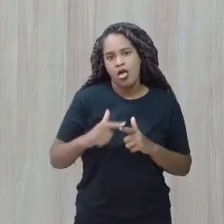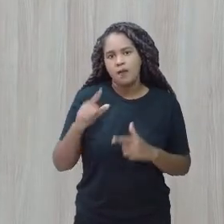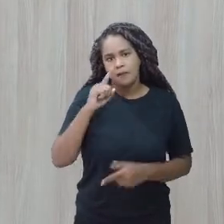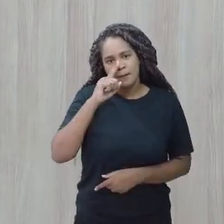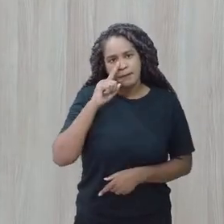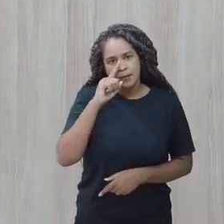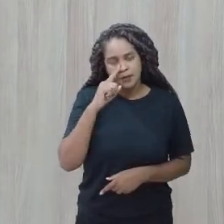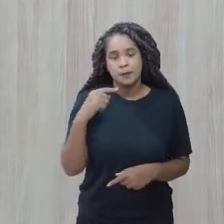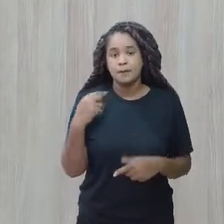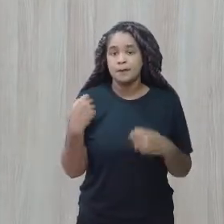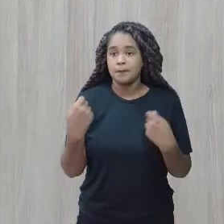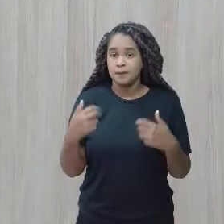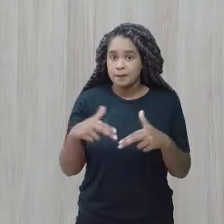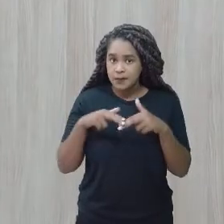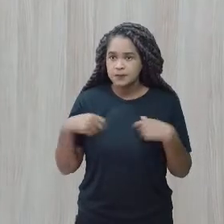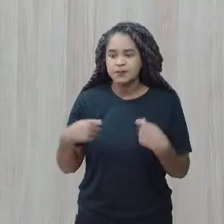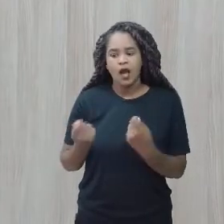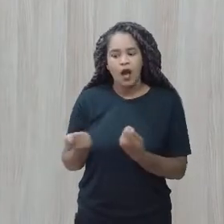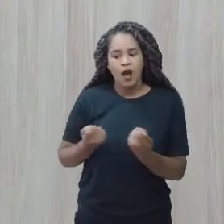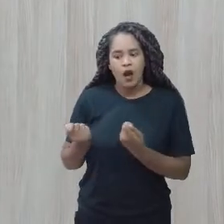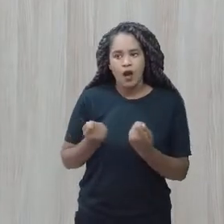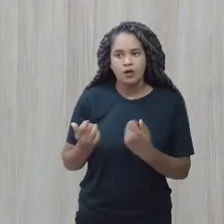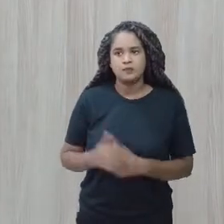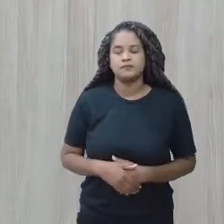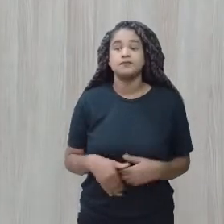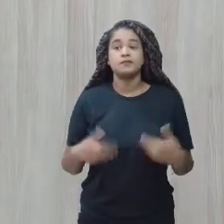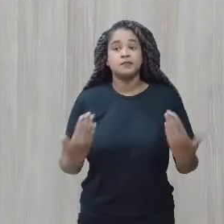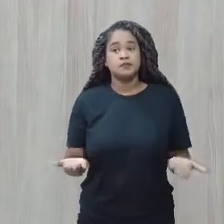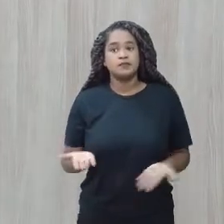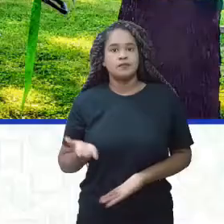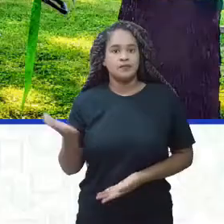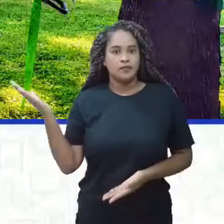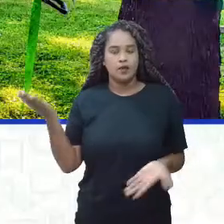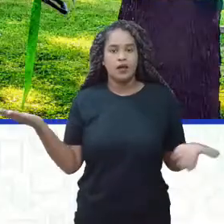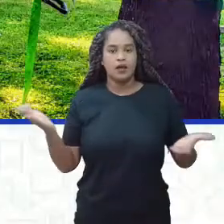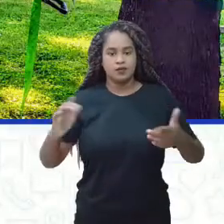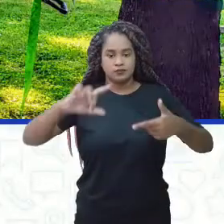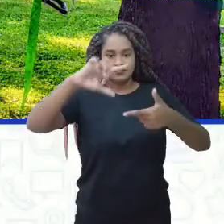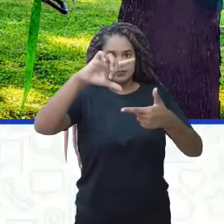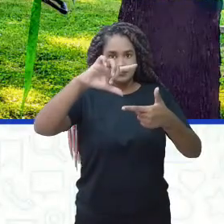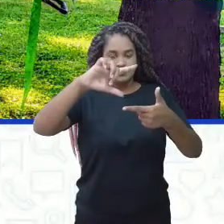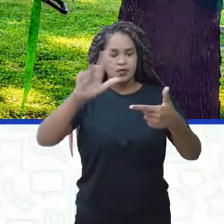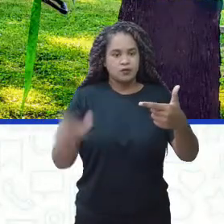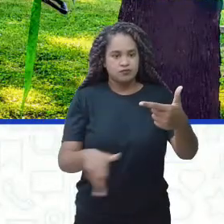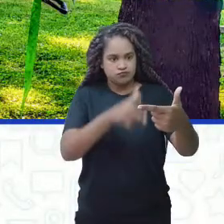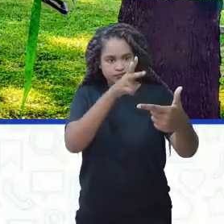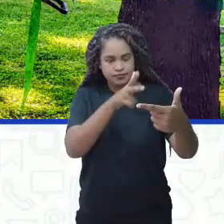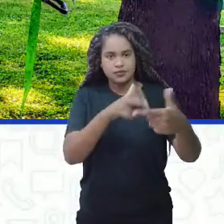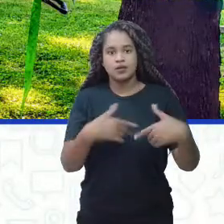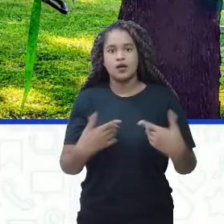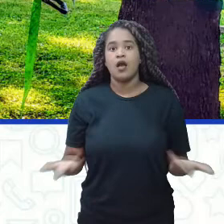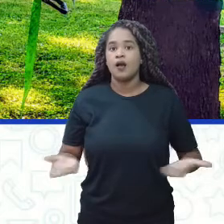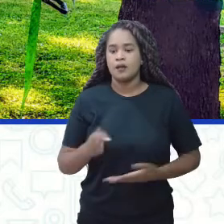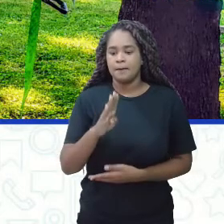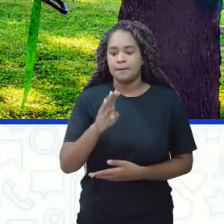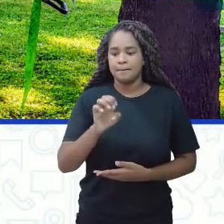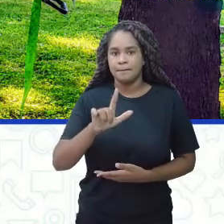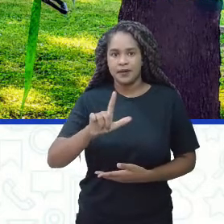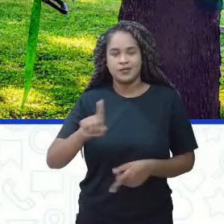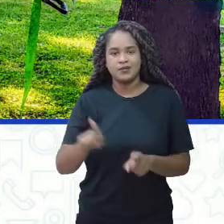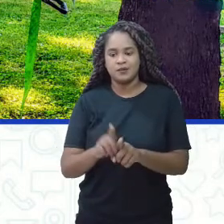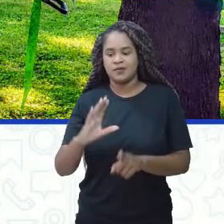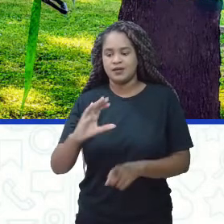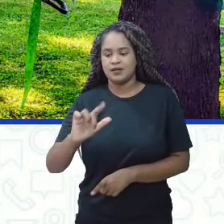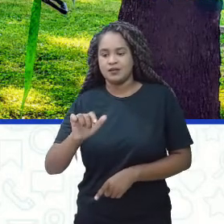risco controlado. E aí eu vou deixar aqui o QR Code para o que vocês aprenderam. Professora Bel e professora Cláudia já estão ali,